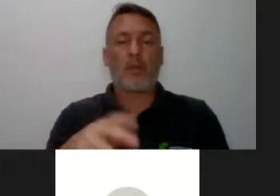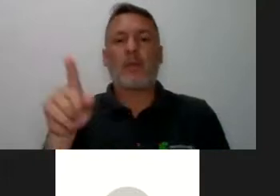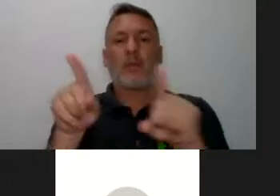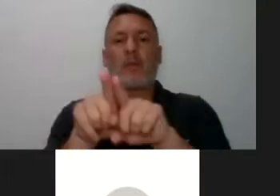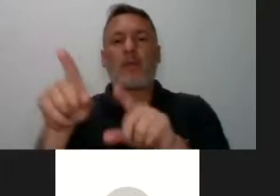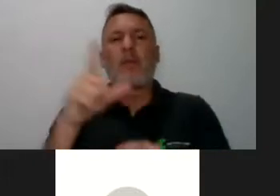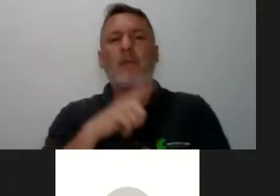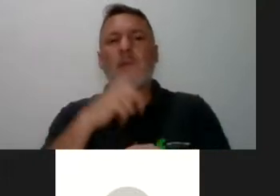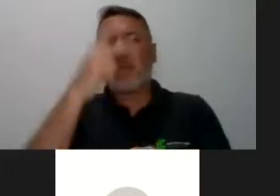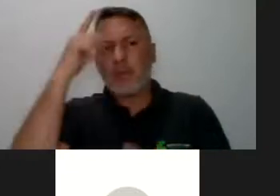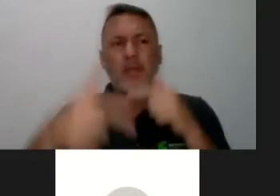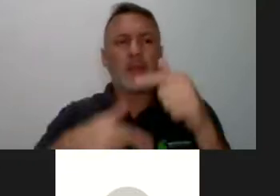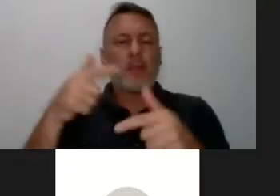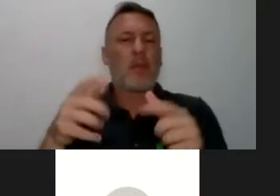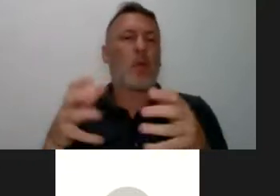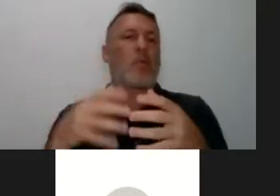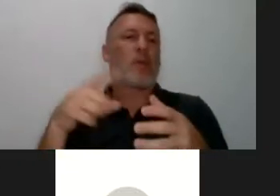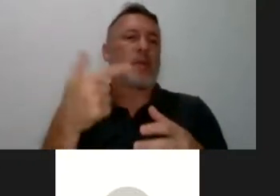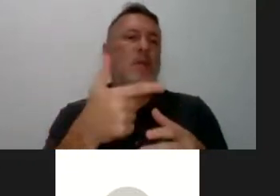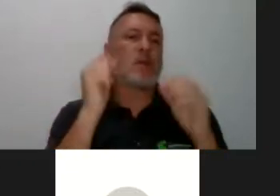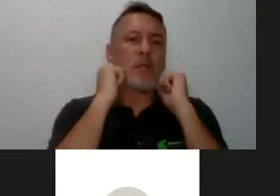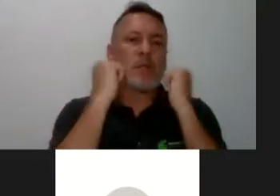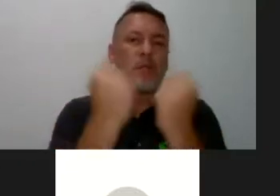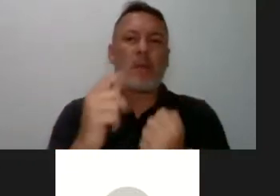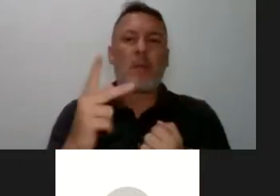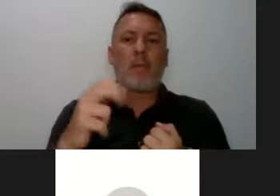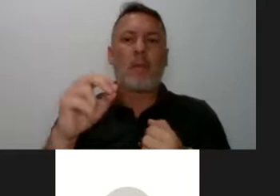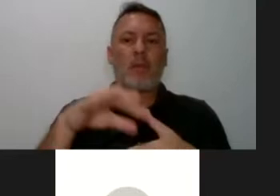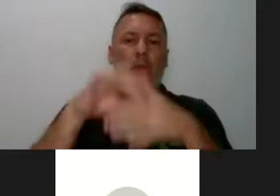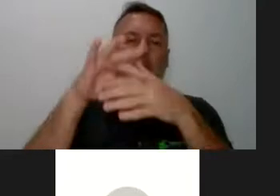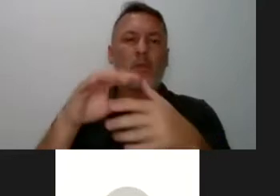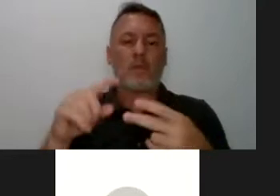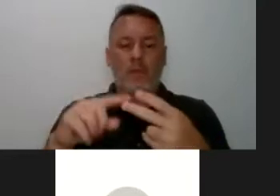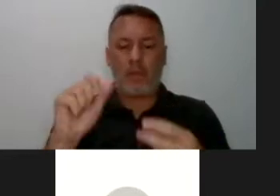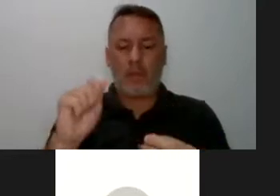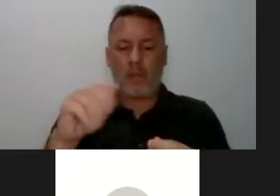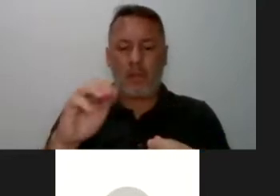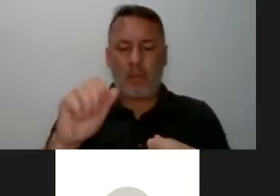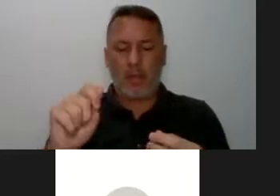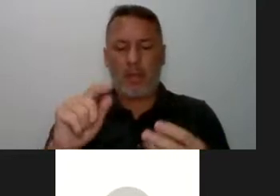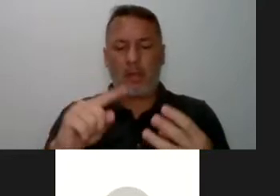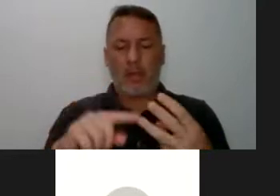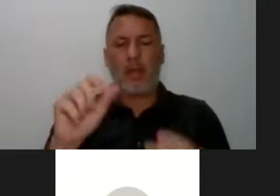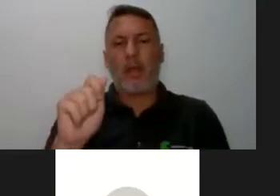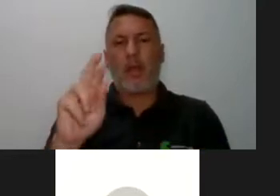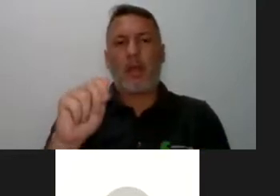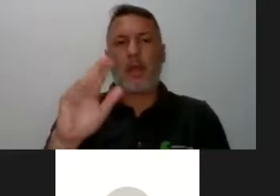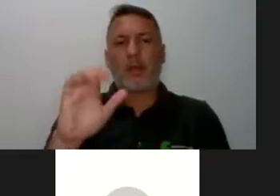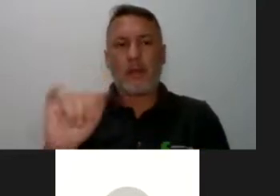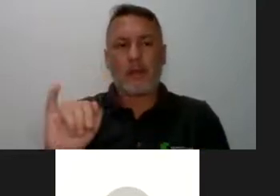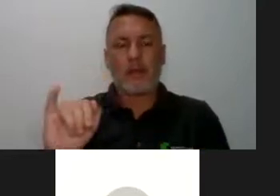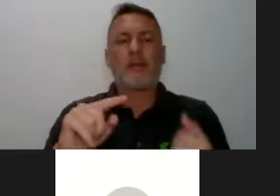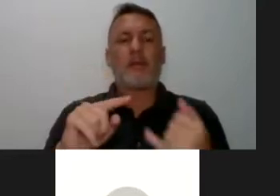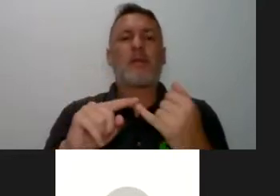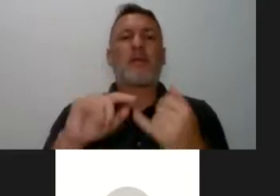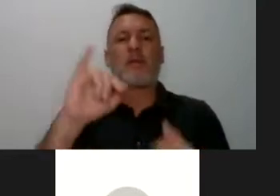Aqueles que trabalharam na comissão do segundo simpósio, que Pedro liderou, a Madela, a Araceli, ao Jardel, ao Zé Roberto,